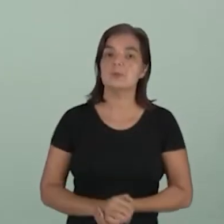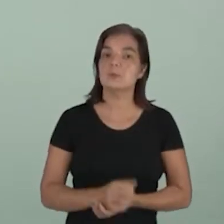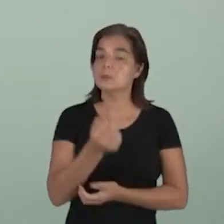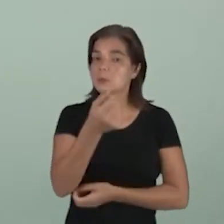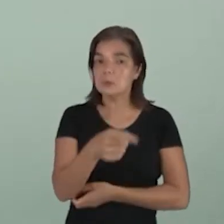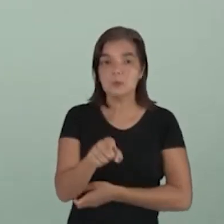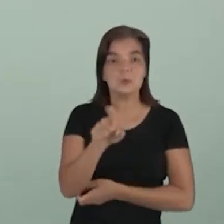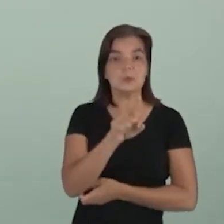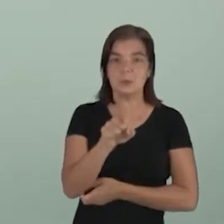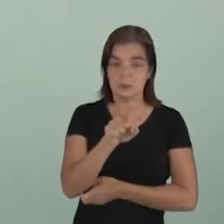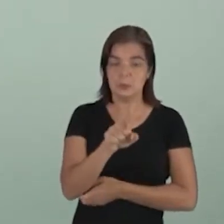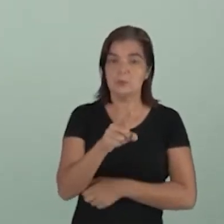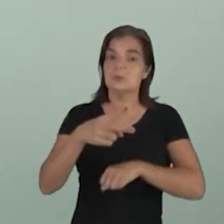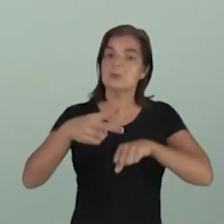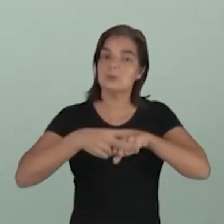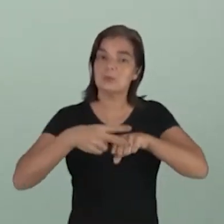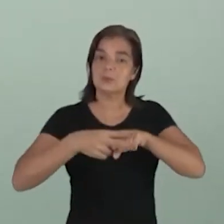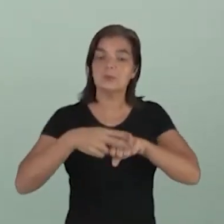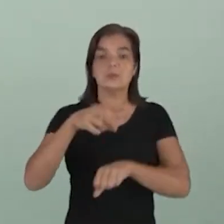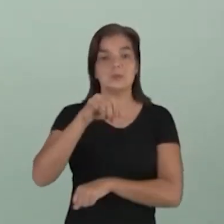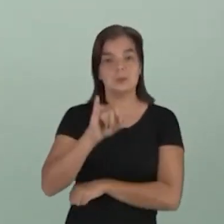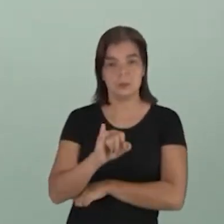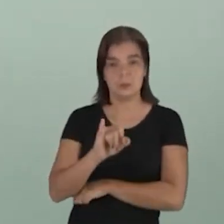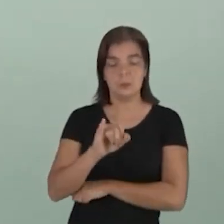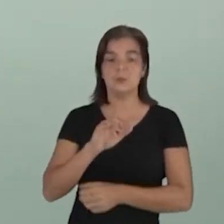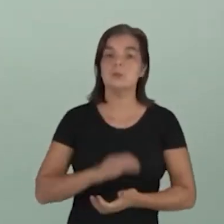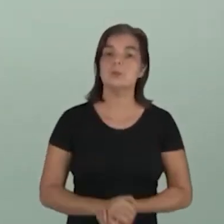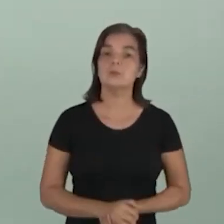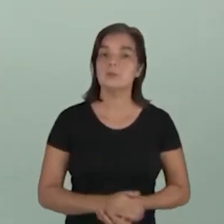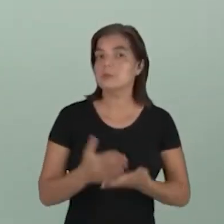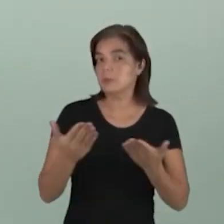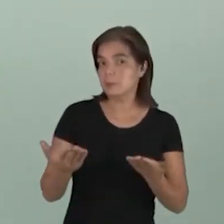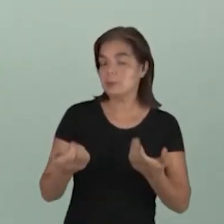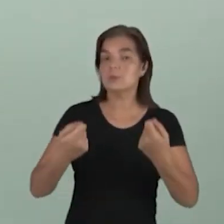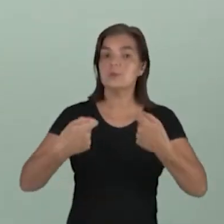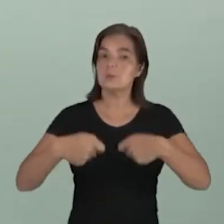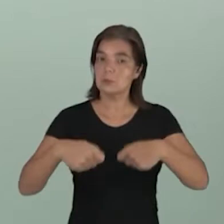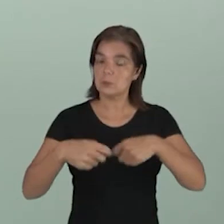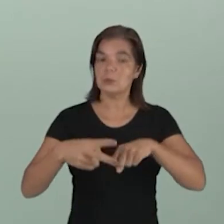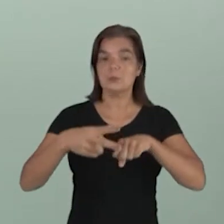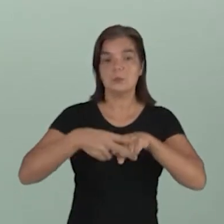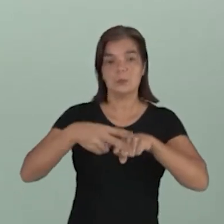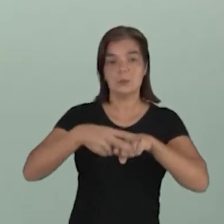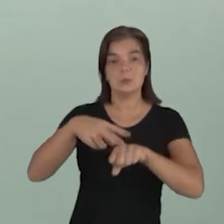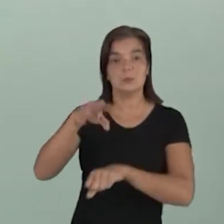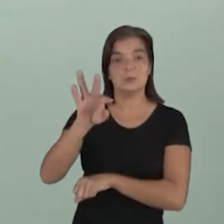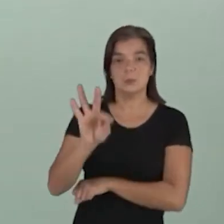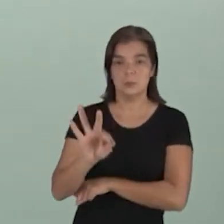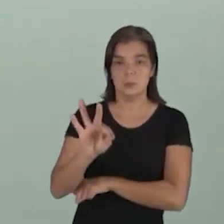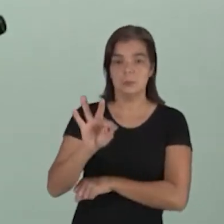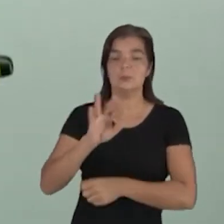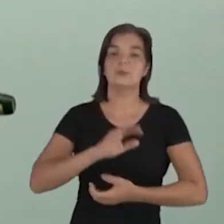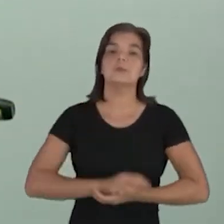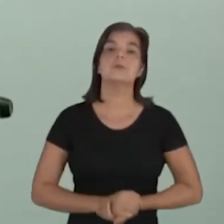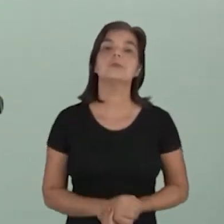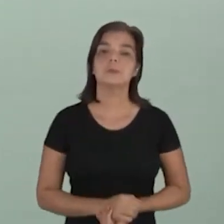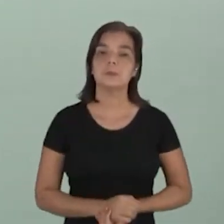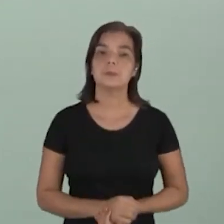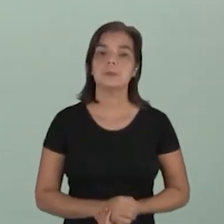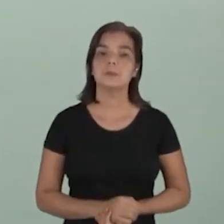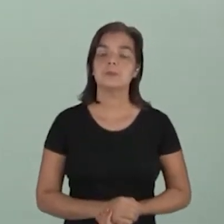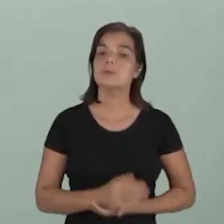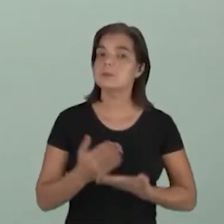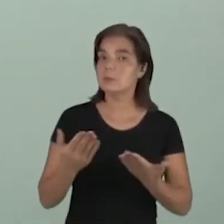que não necessitam são chamados de intransitivo, enquanto os que necessitam são chamados de